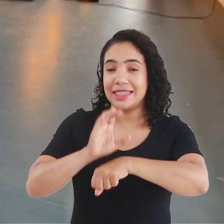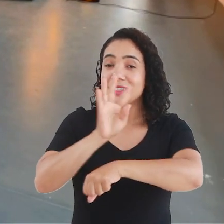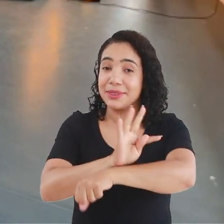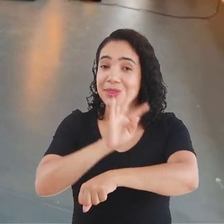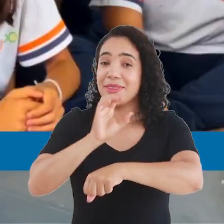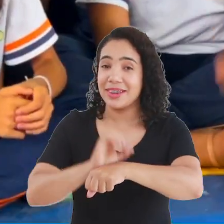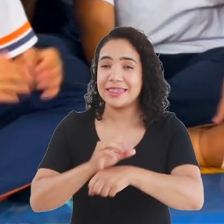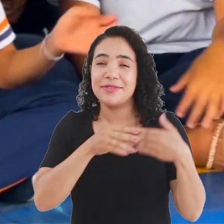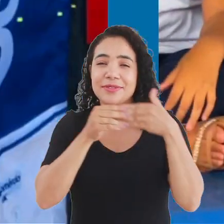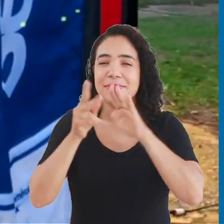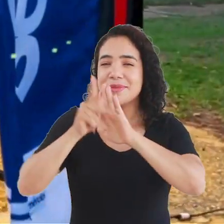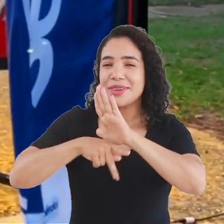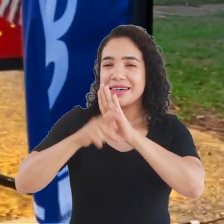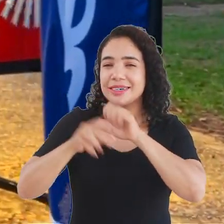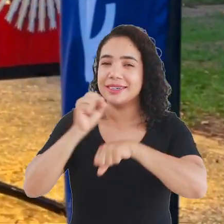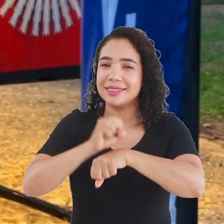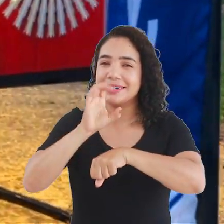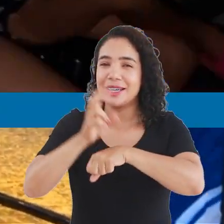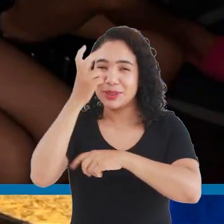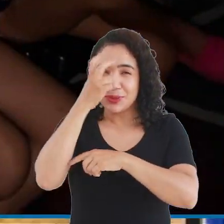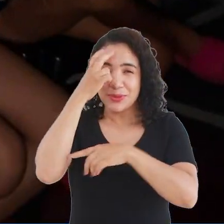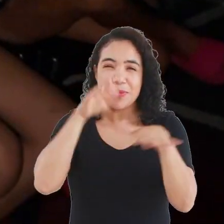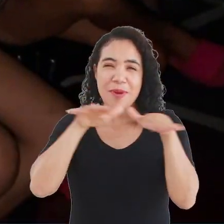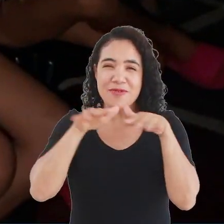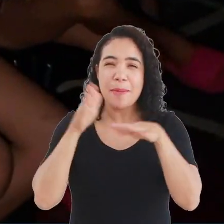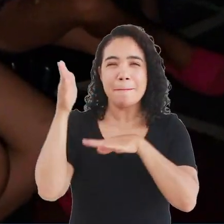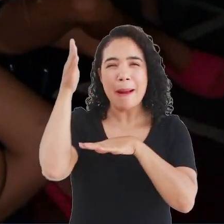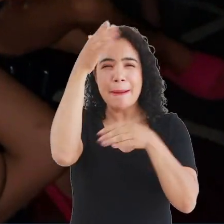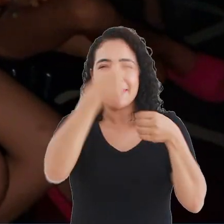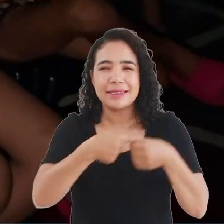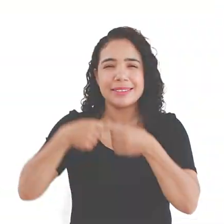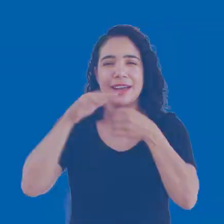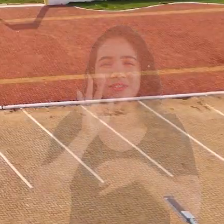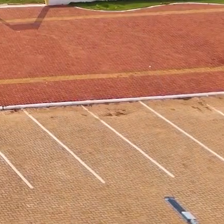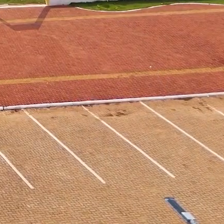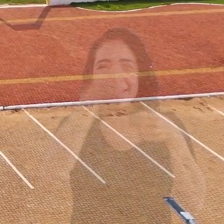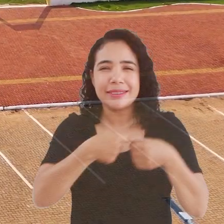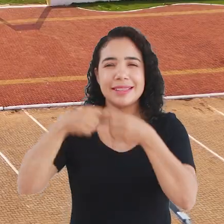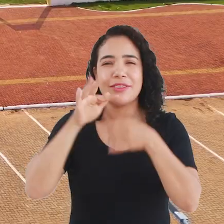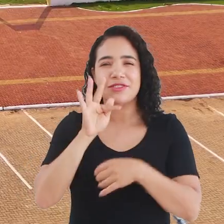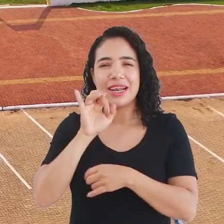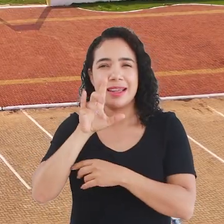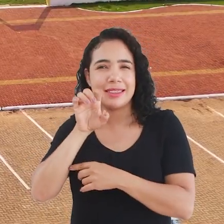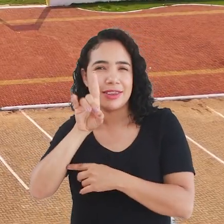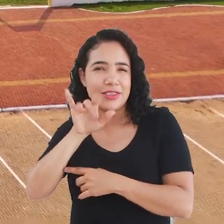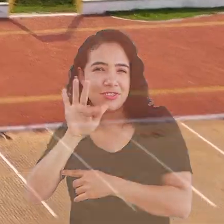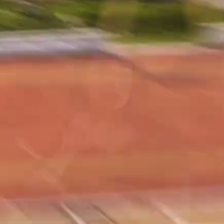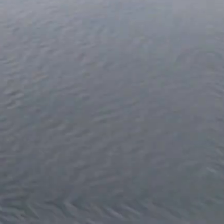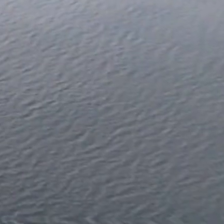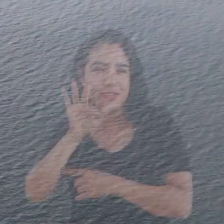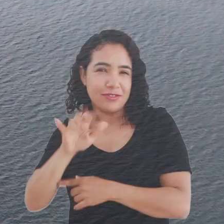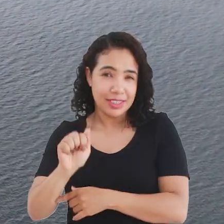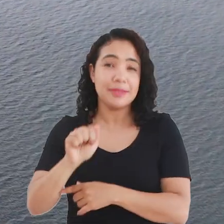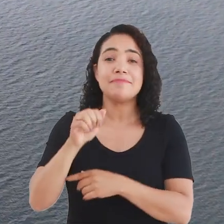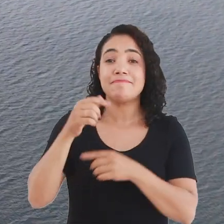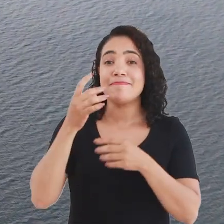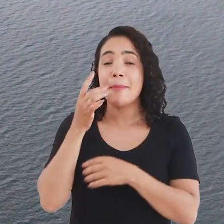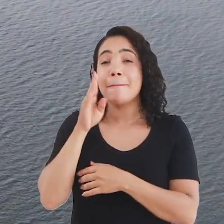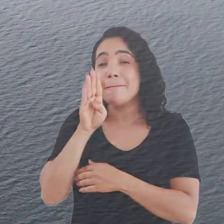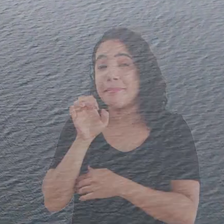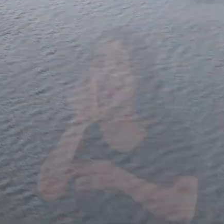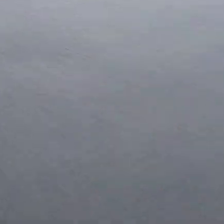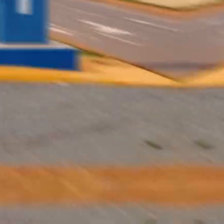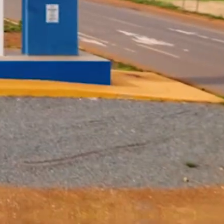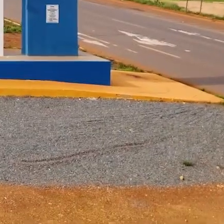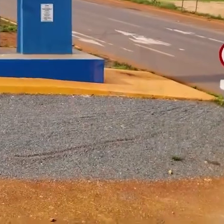Sesc Tocantins levou o projeto Sesc Cultura em Movimento para as cidades de Filadélfia, Barra do